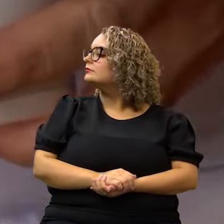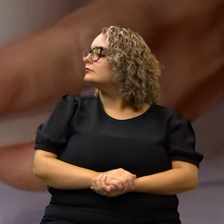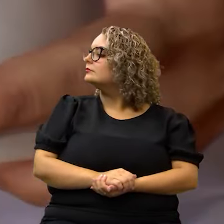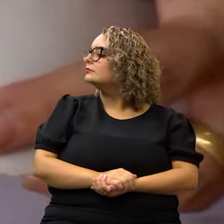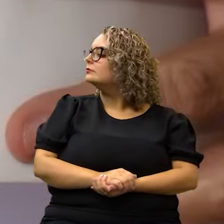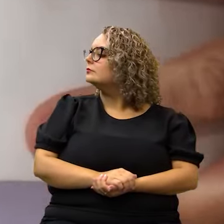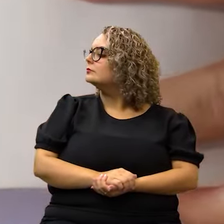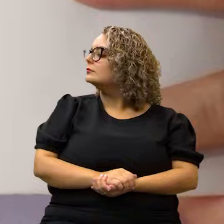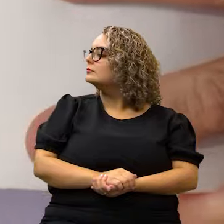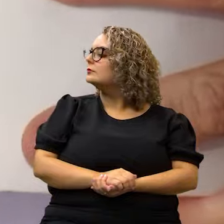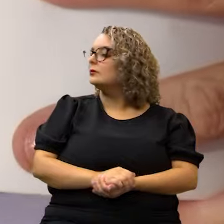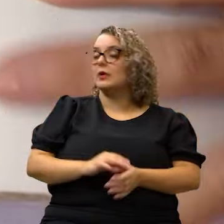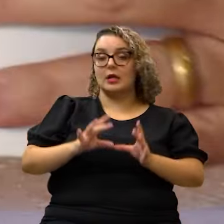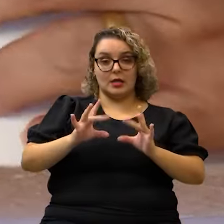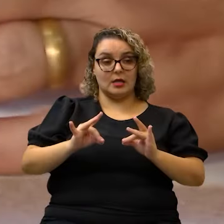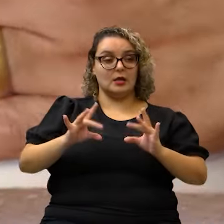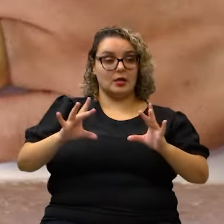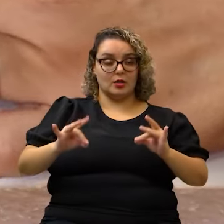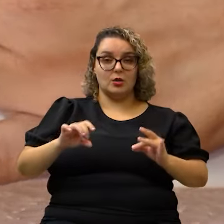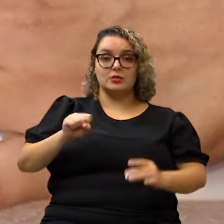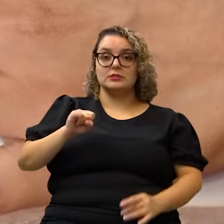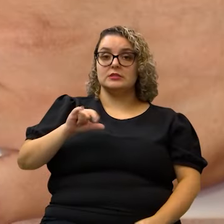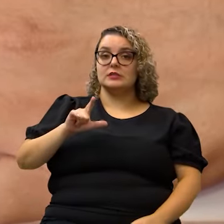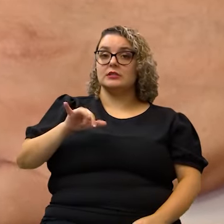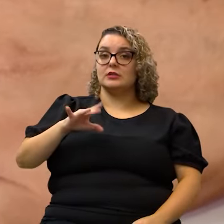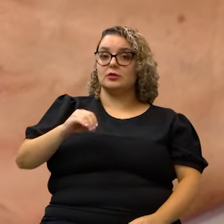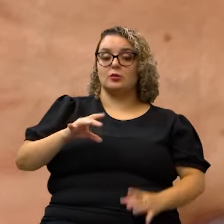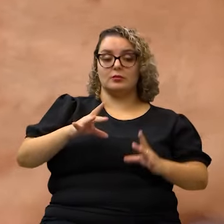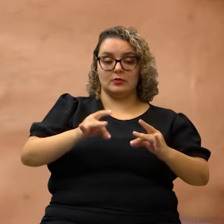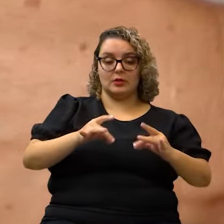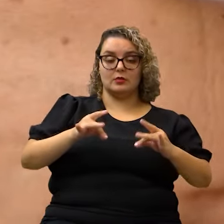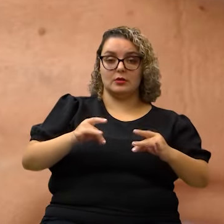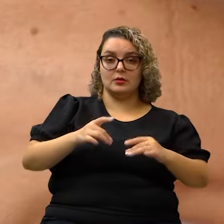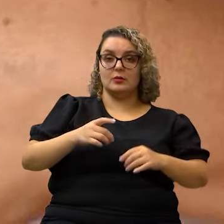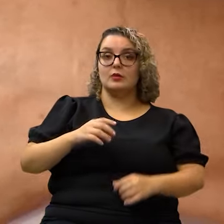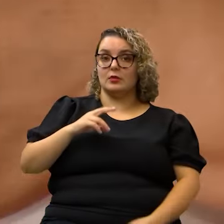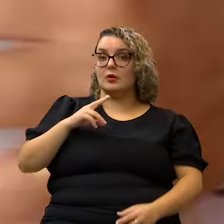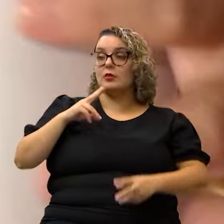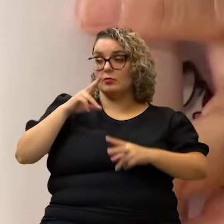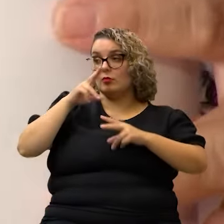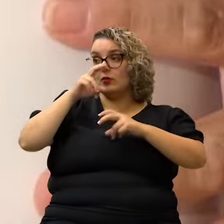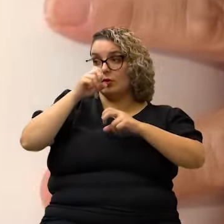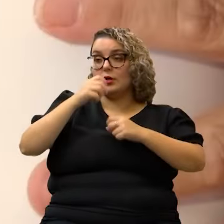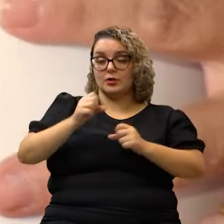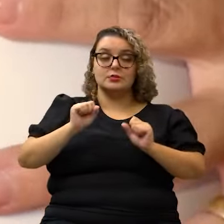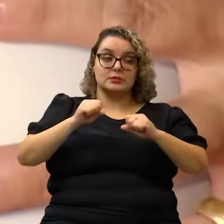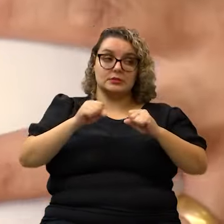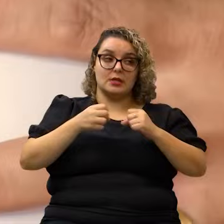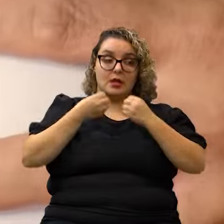E vocês viram que a cola silicone, ela já vai pegando, já vai colando. Sim. Ela é muito boa.